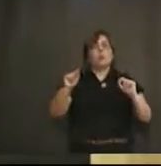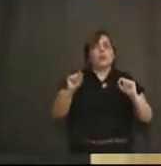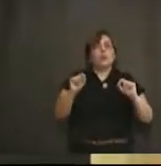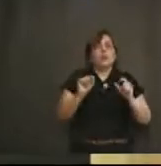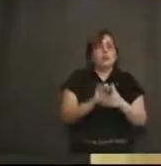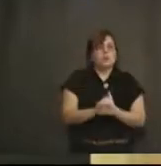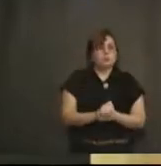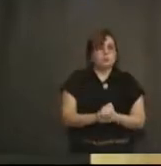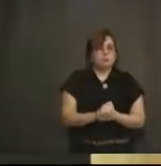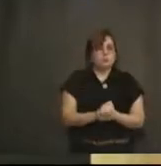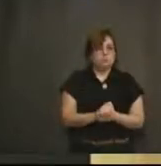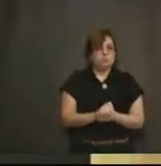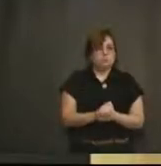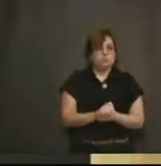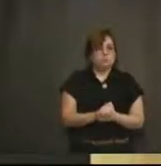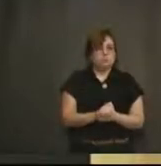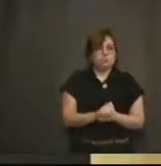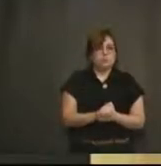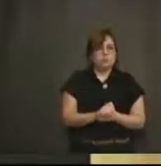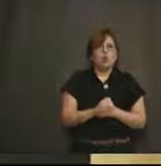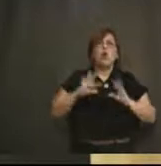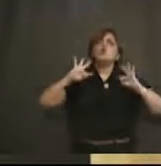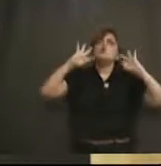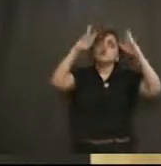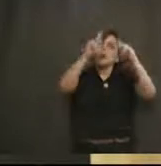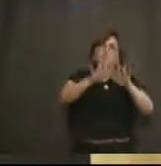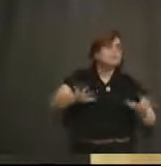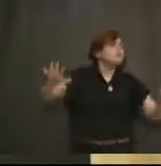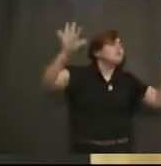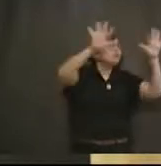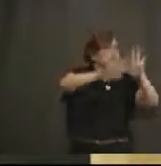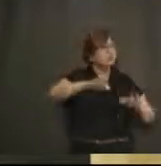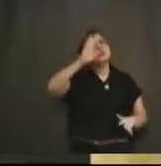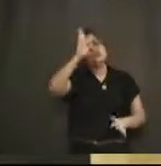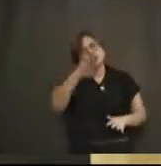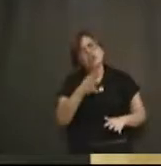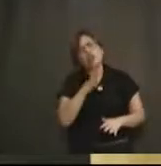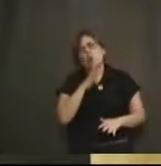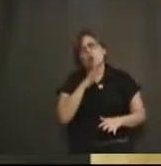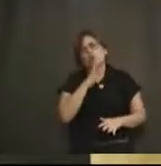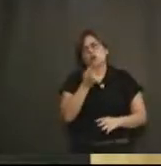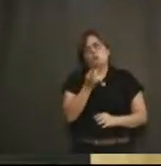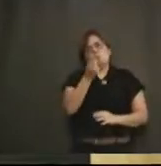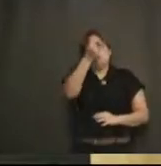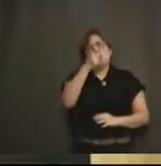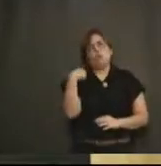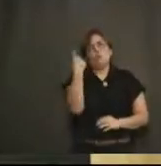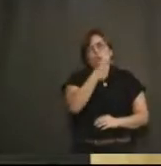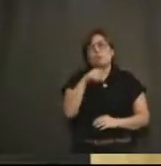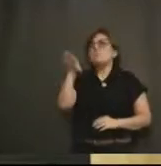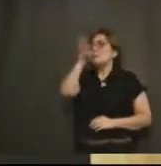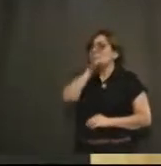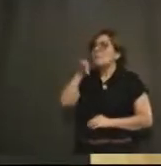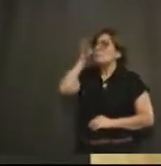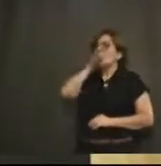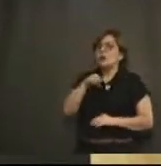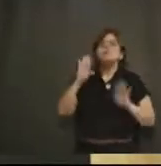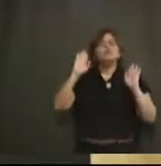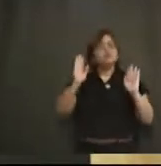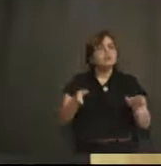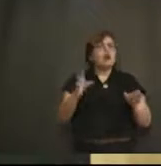é, todos já conhecem um pouco disso que falamos, não é, não compartilham